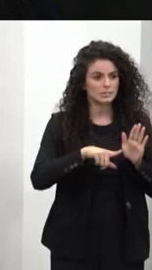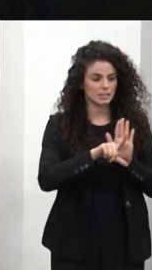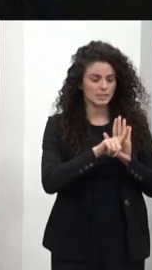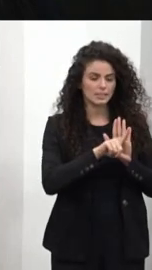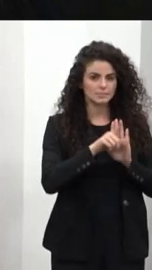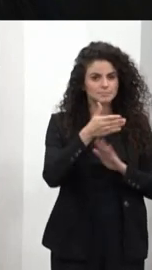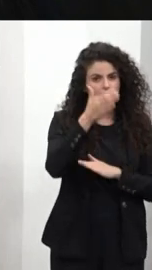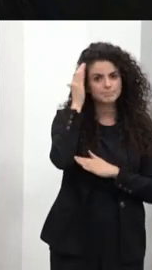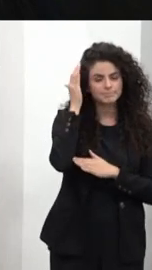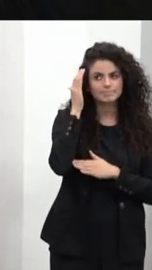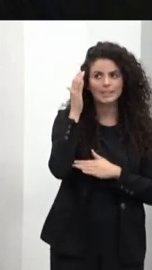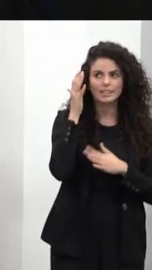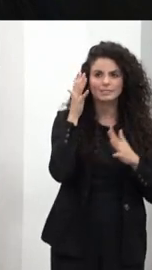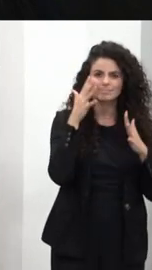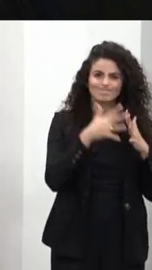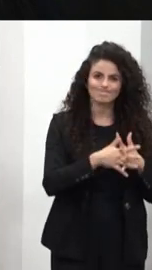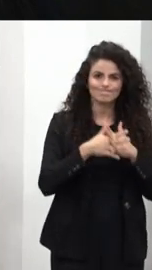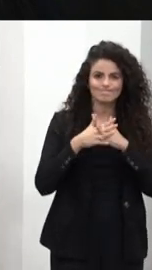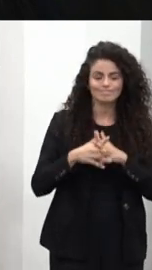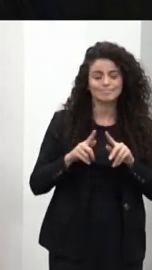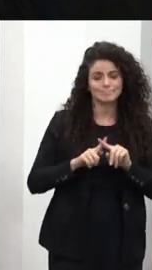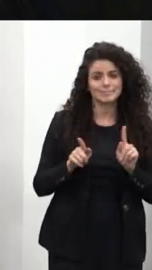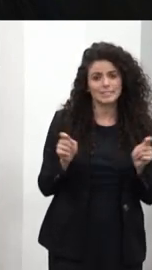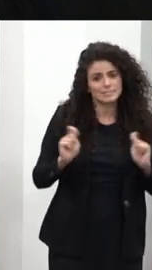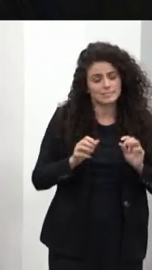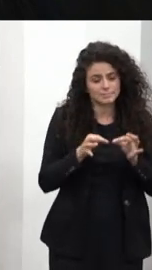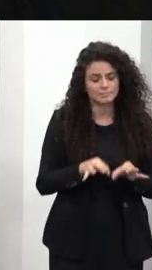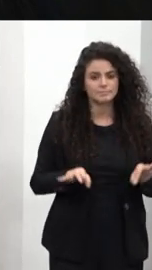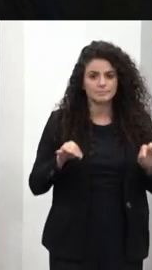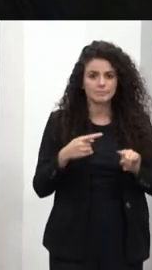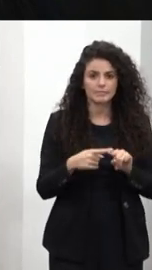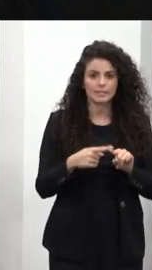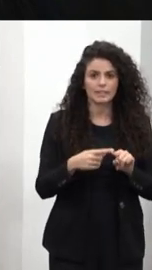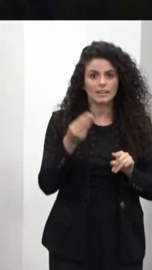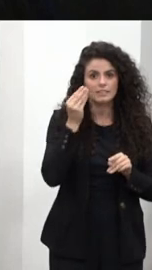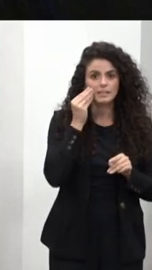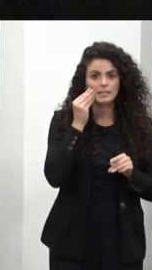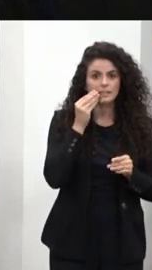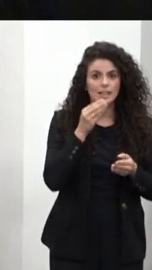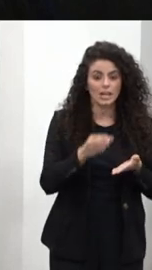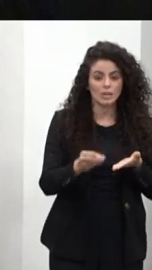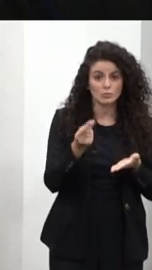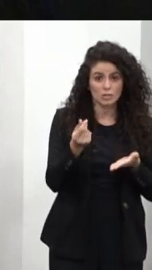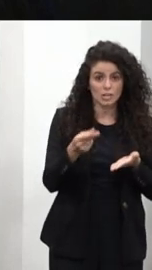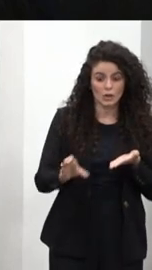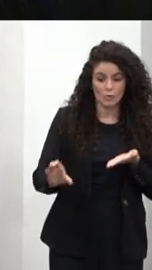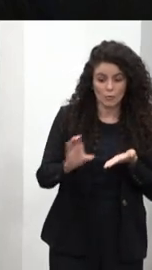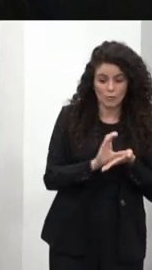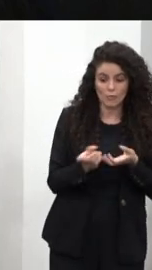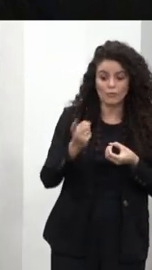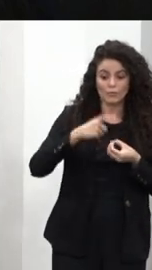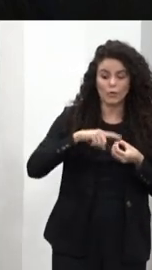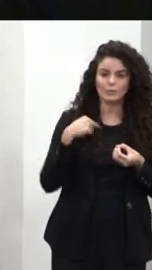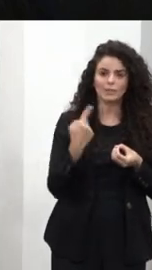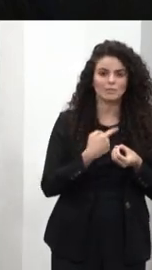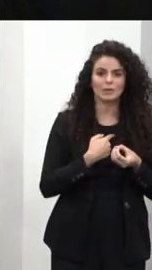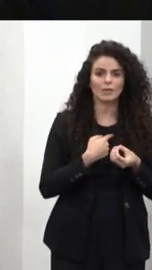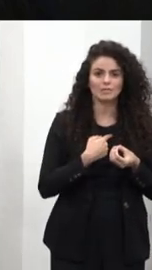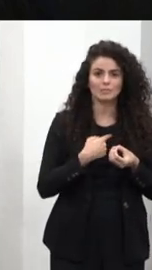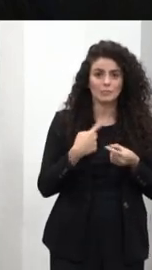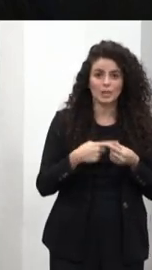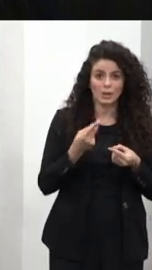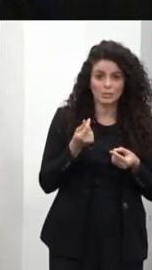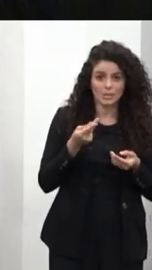é complexa mas pode ser também muito simples quer nos devolver o nosso próprio dinheiro e esse é um discurso que tem que estar na boca de todos